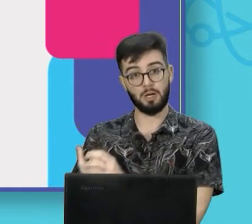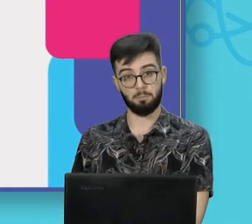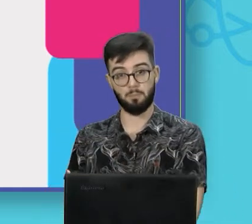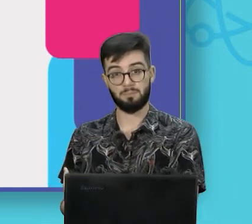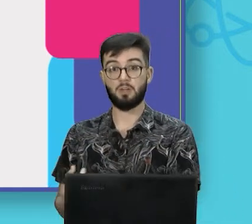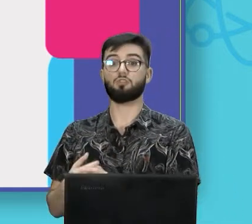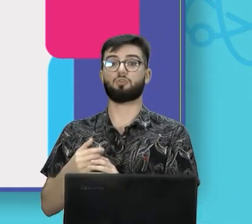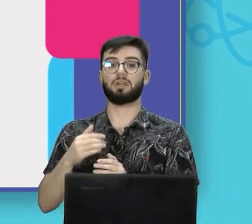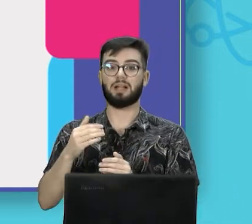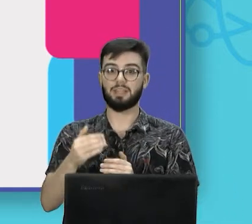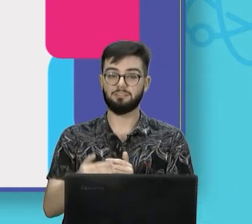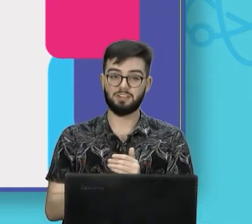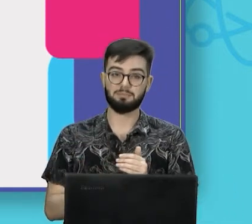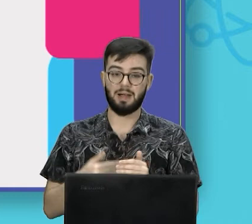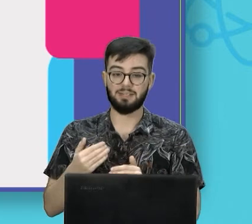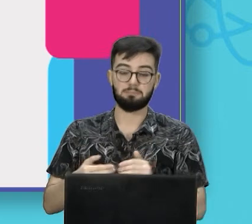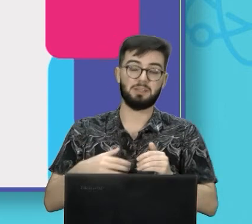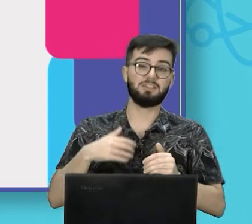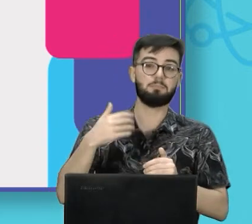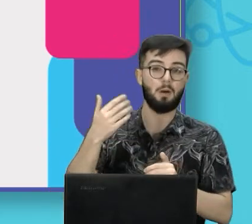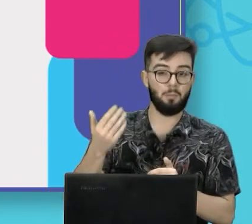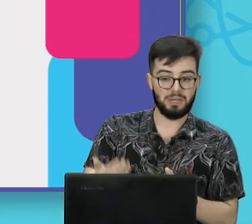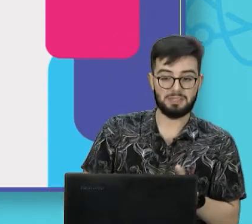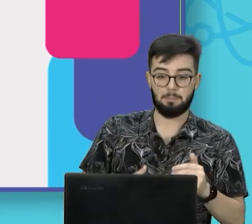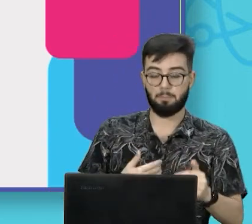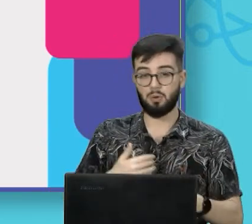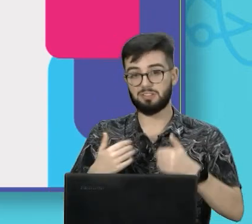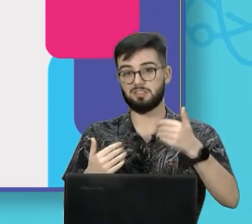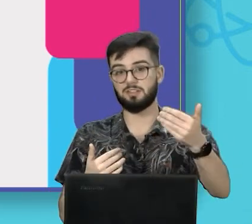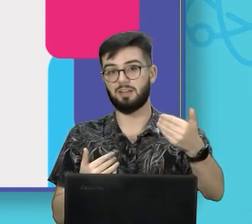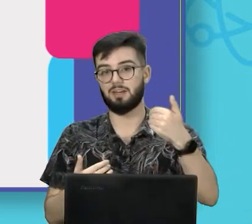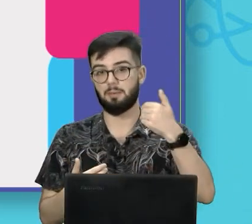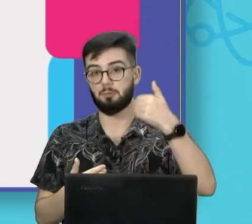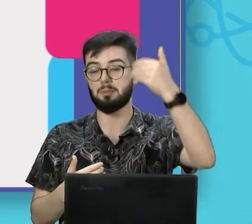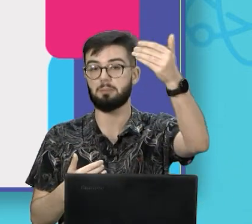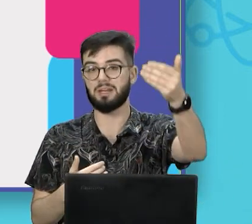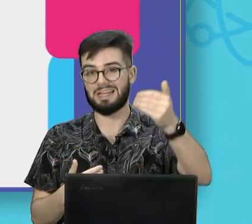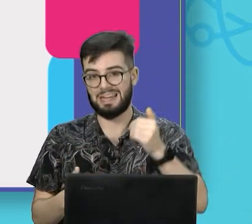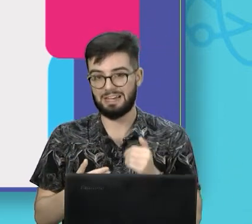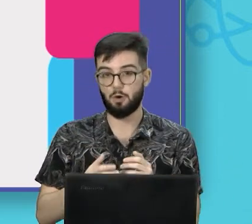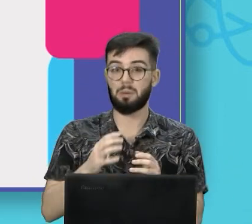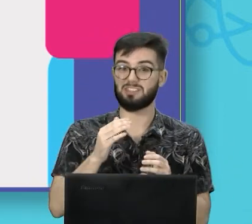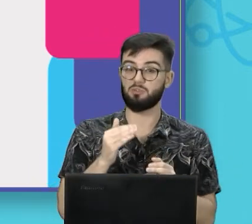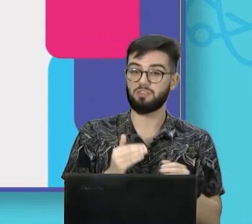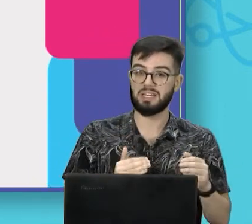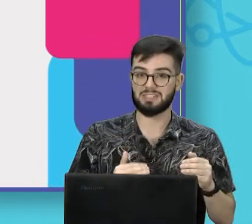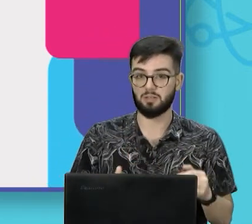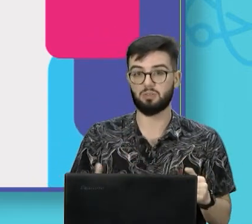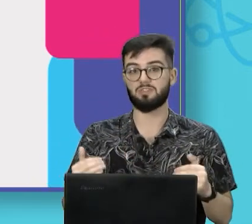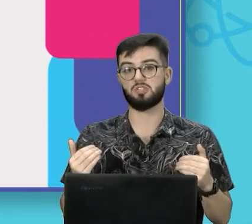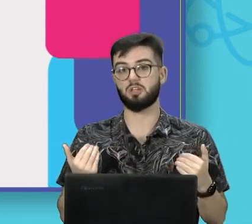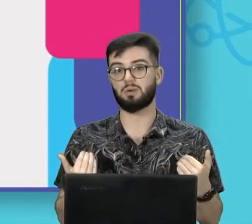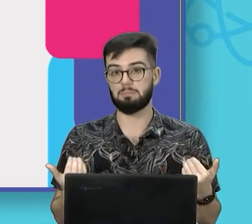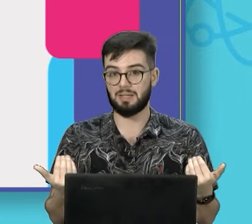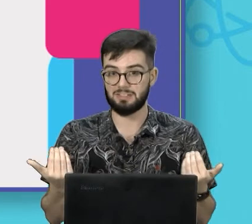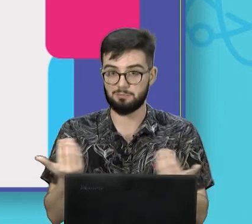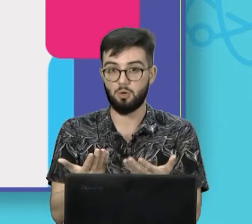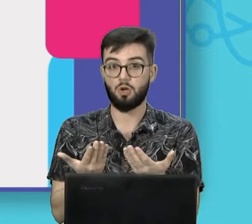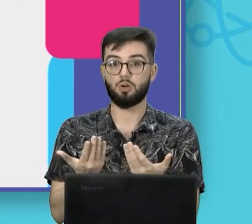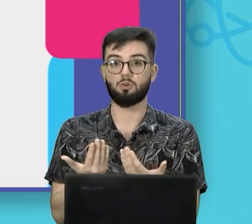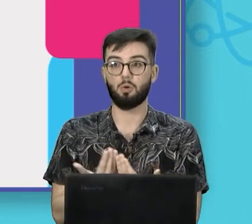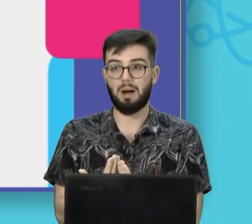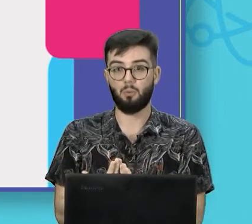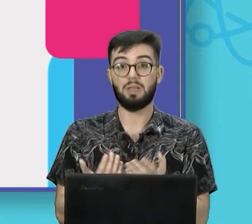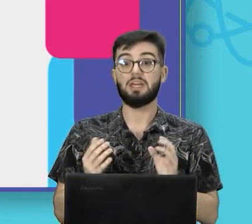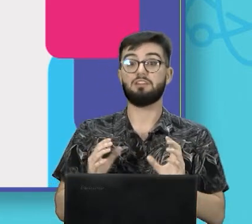pessoas viviam no campo Só que cada vez mais principalmente após esse Após a Primeira Guerra é o Brasil vinha entrando nessa esteira do